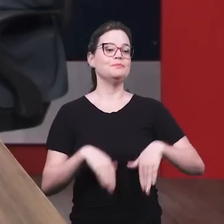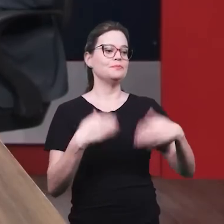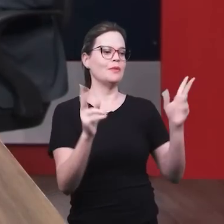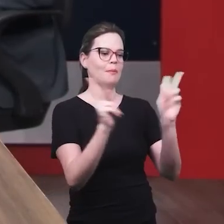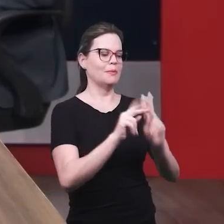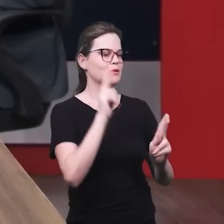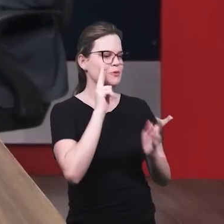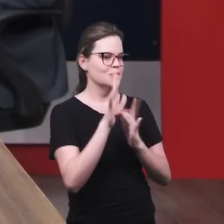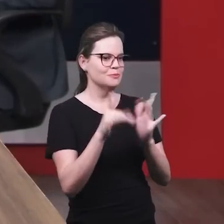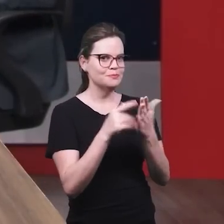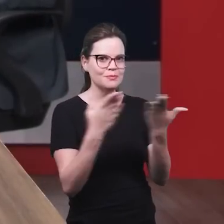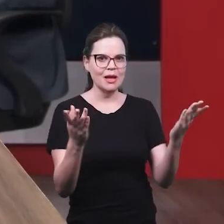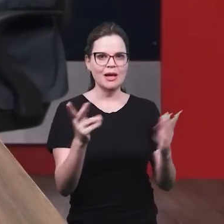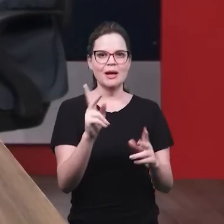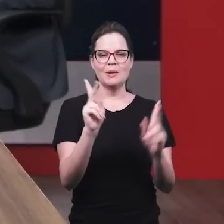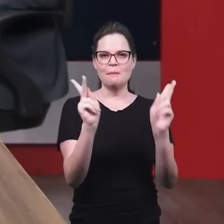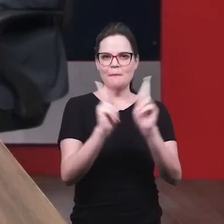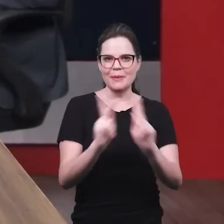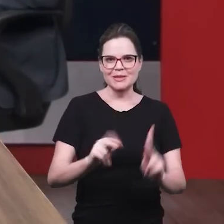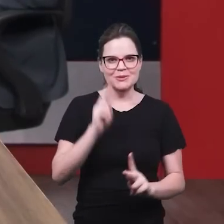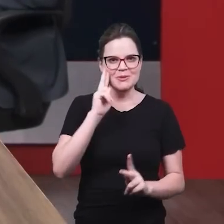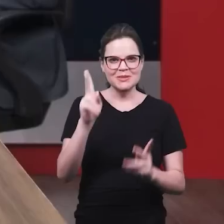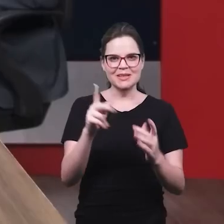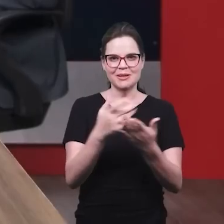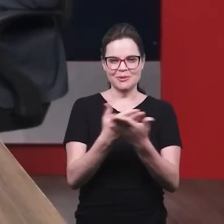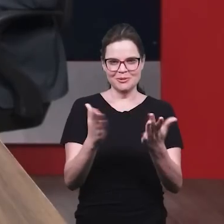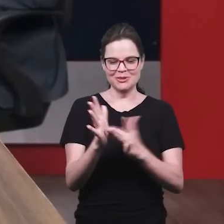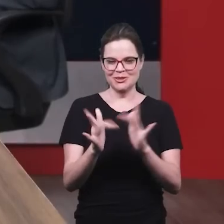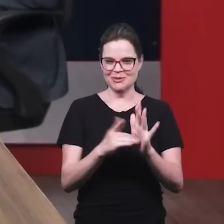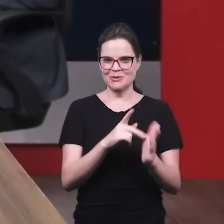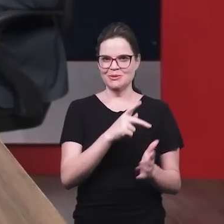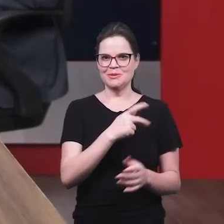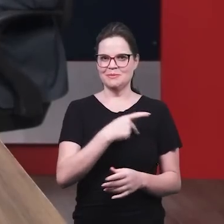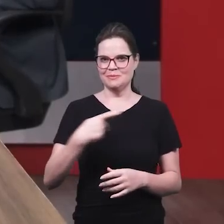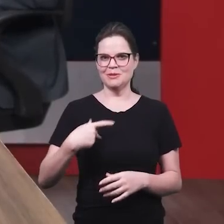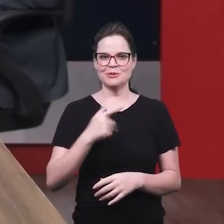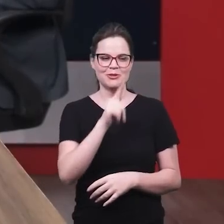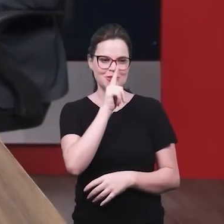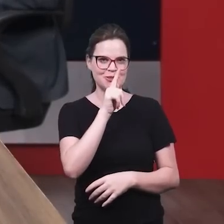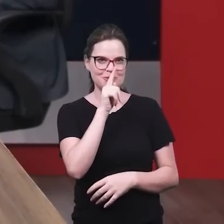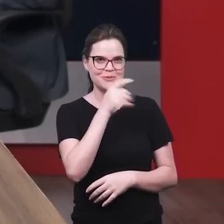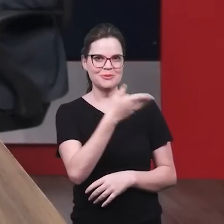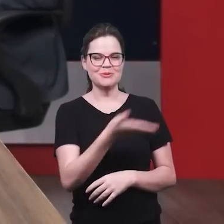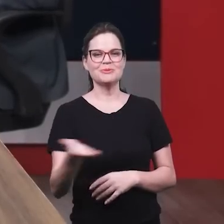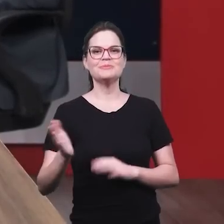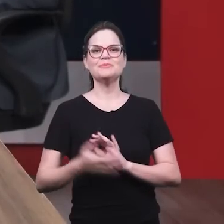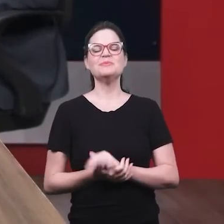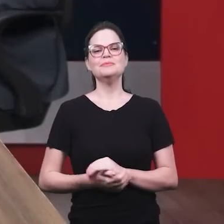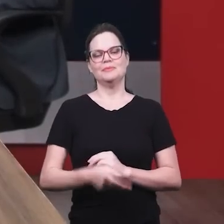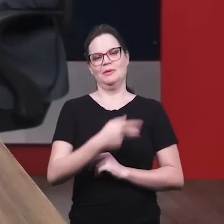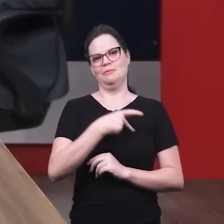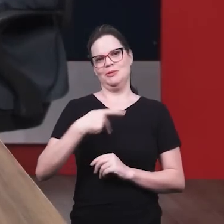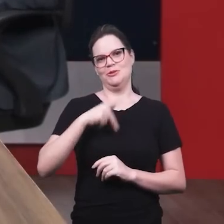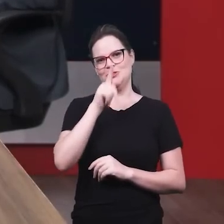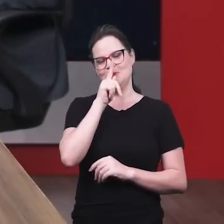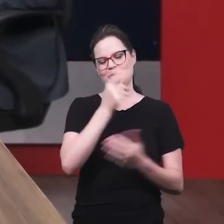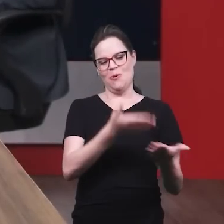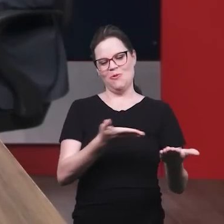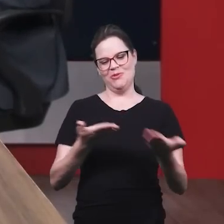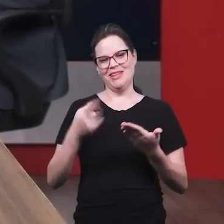irmãos. Amém. E o convidado especial, conforme o professor Tiago já mencionou, o pastor Gilson Souza, do